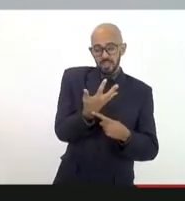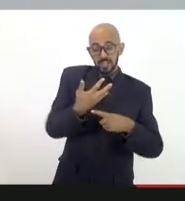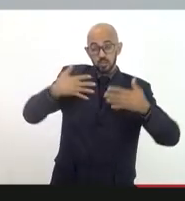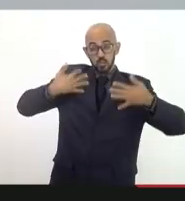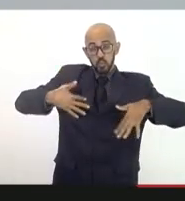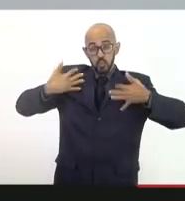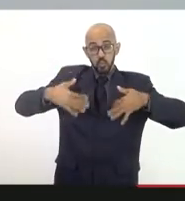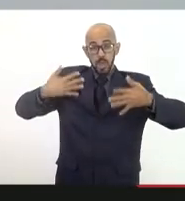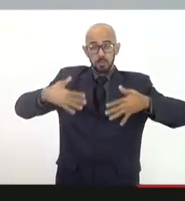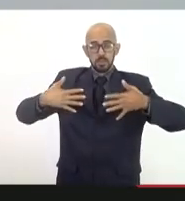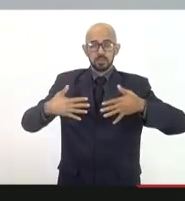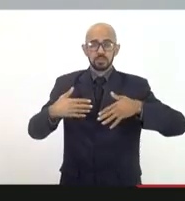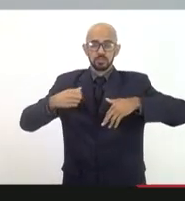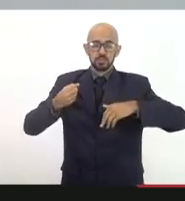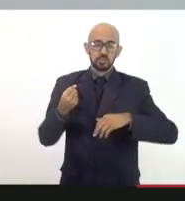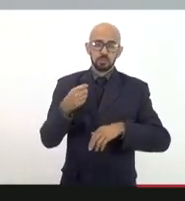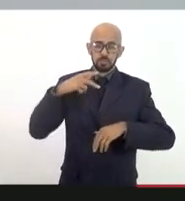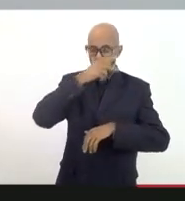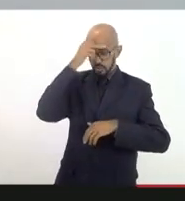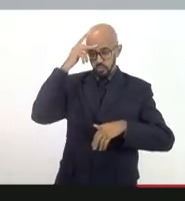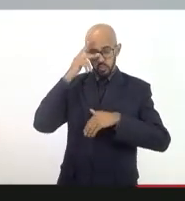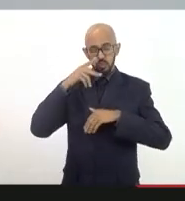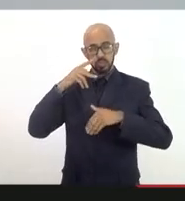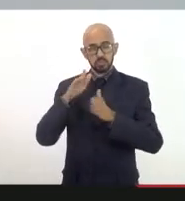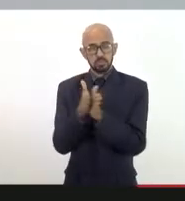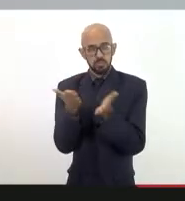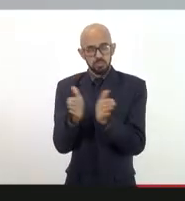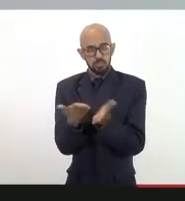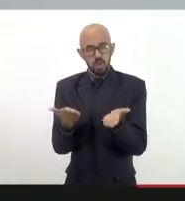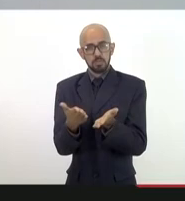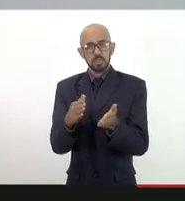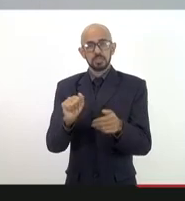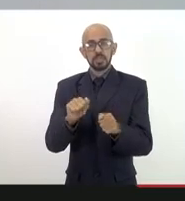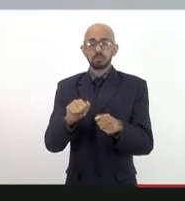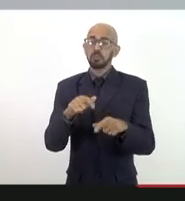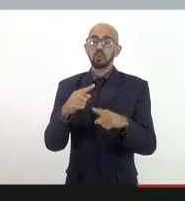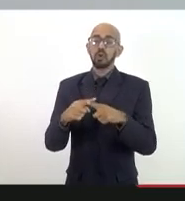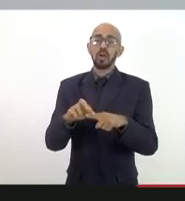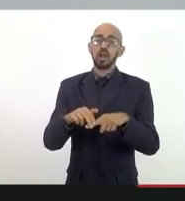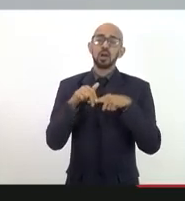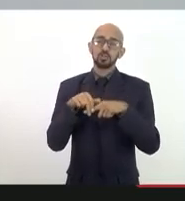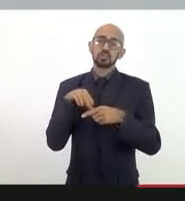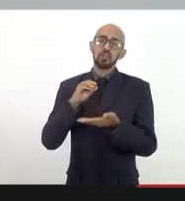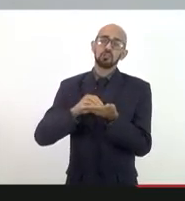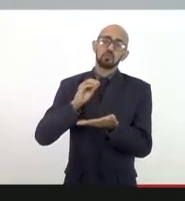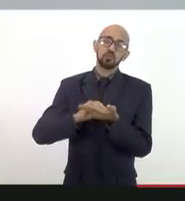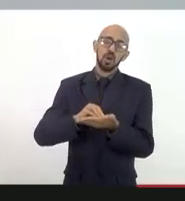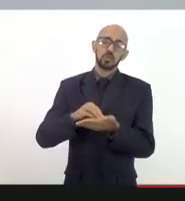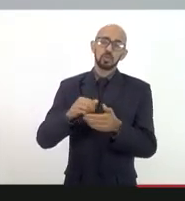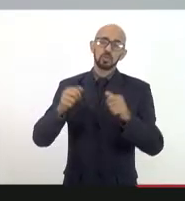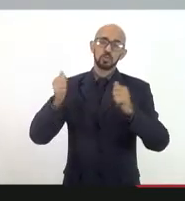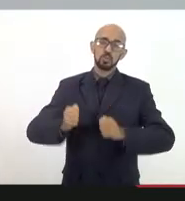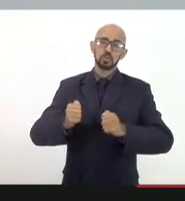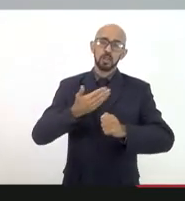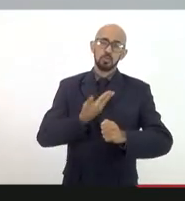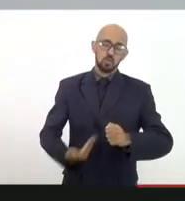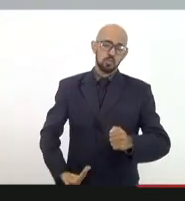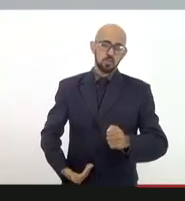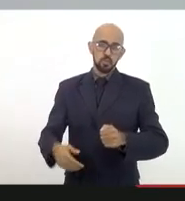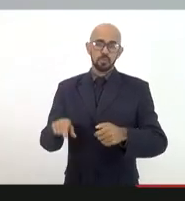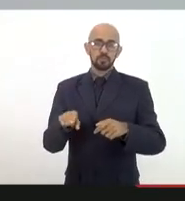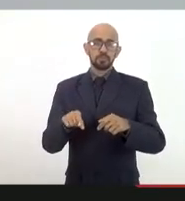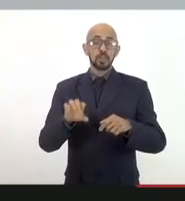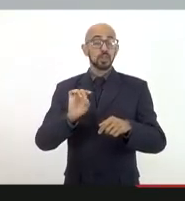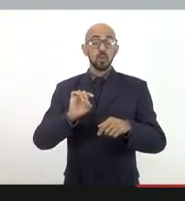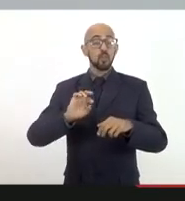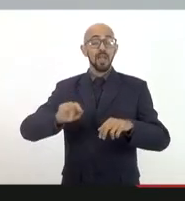atuam na ausência quase contumaz do poder público constituído. Aliás, não apenas no tocante à tuberculose, mas